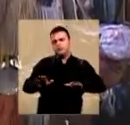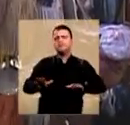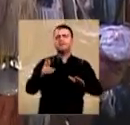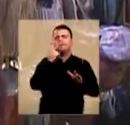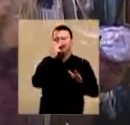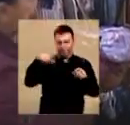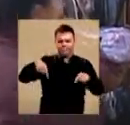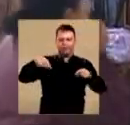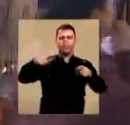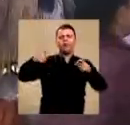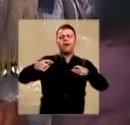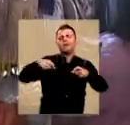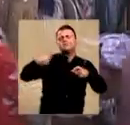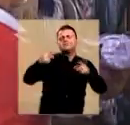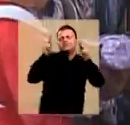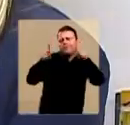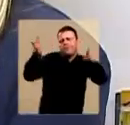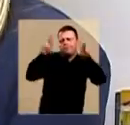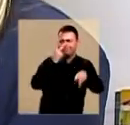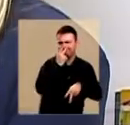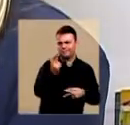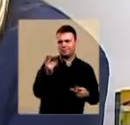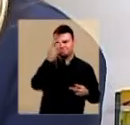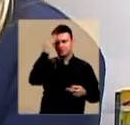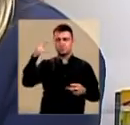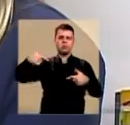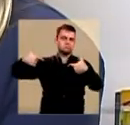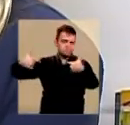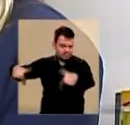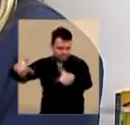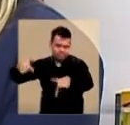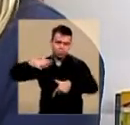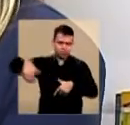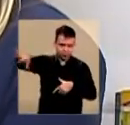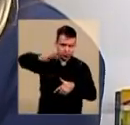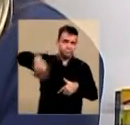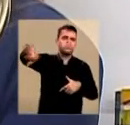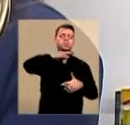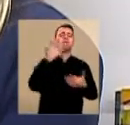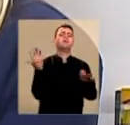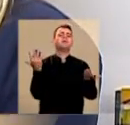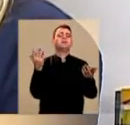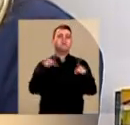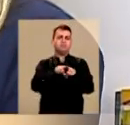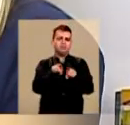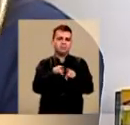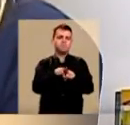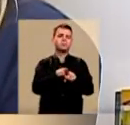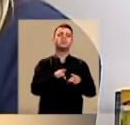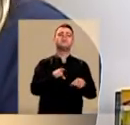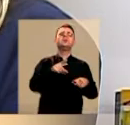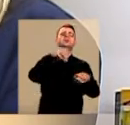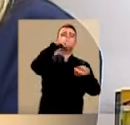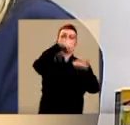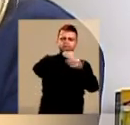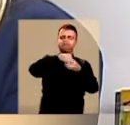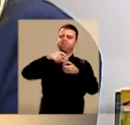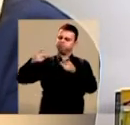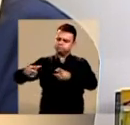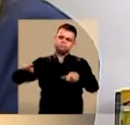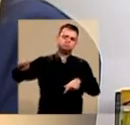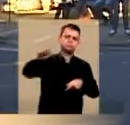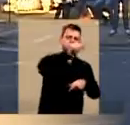pessoal da Redondeza aqui, tanto o pessoal que trabalha no hospital de base, no ambulatório, no Luci, em